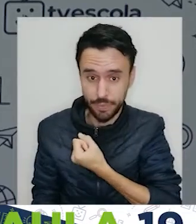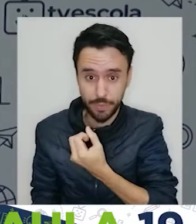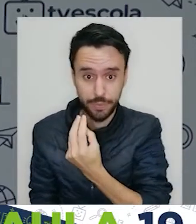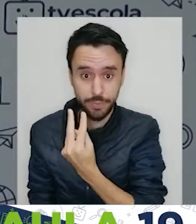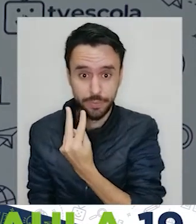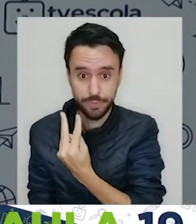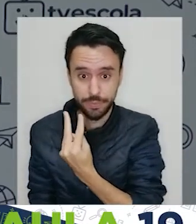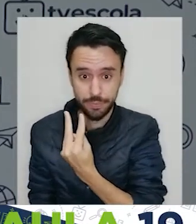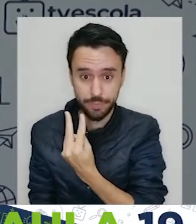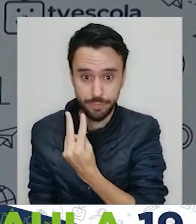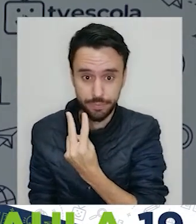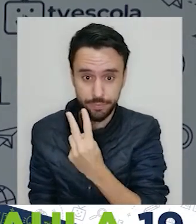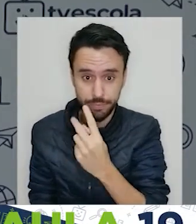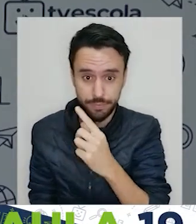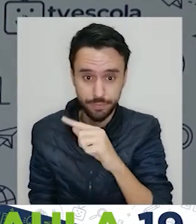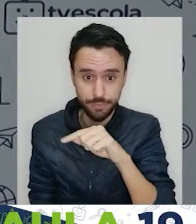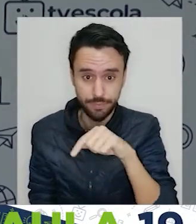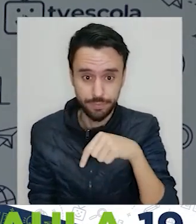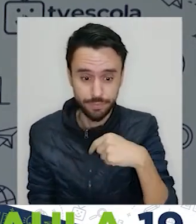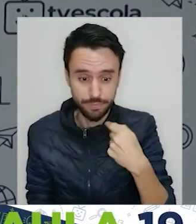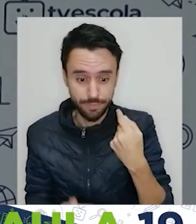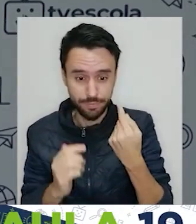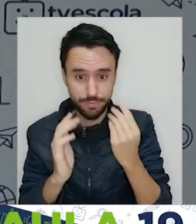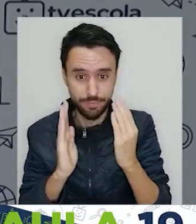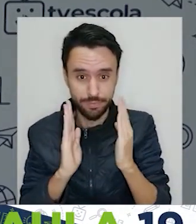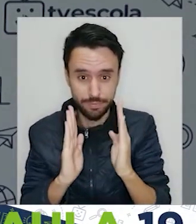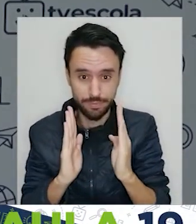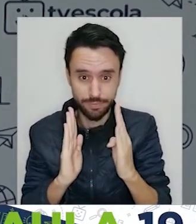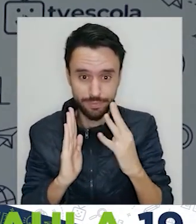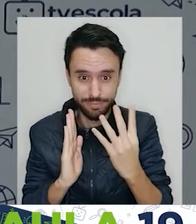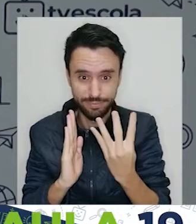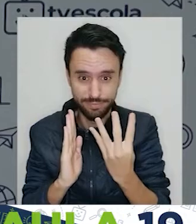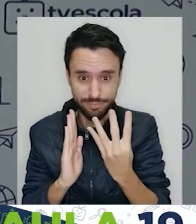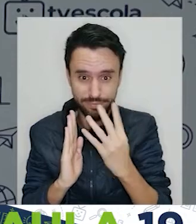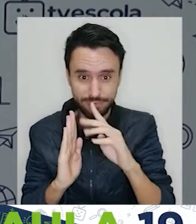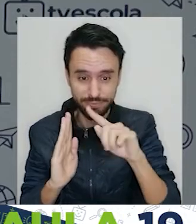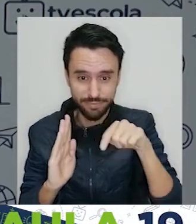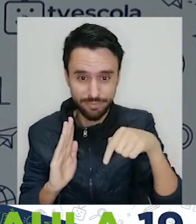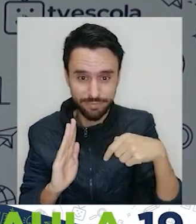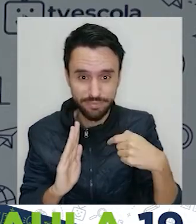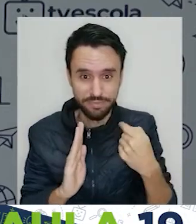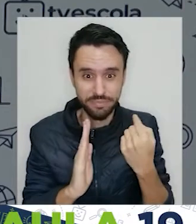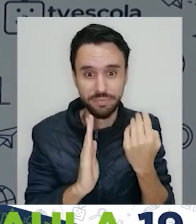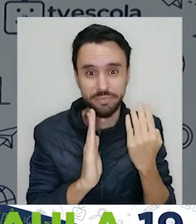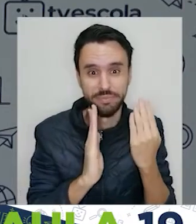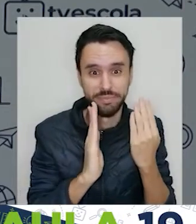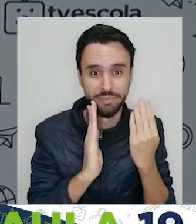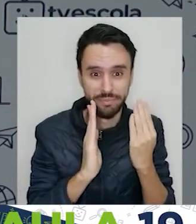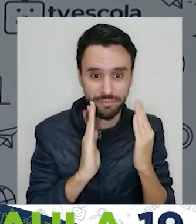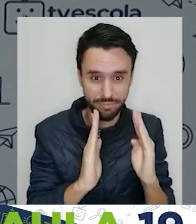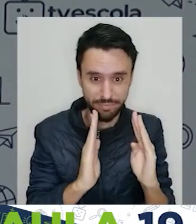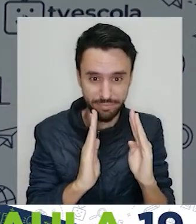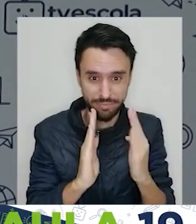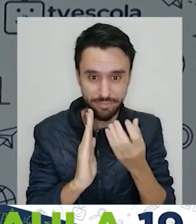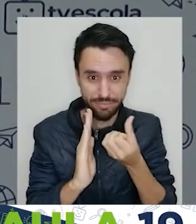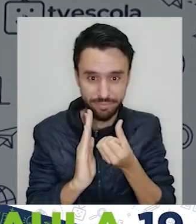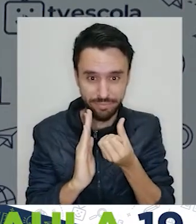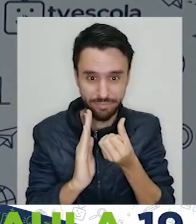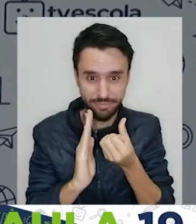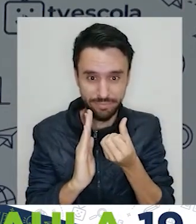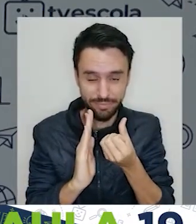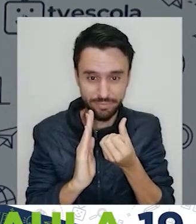2, depois deixou a pegada no número 4, no número